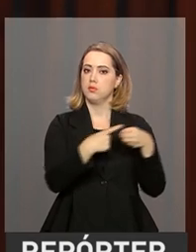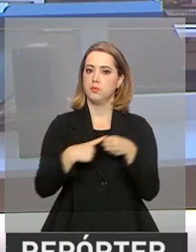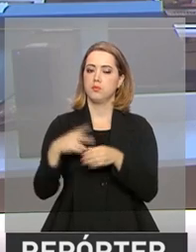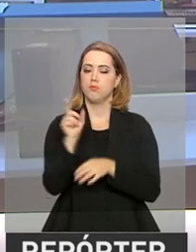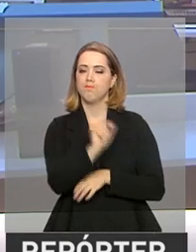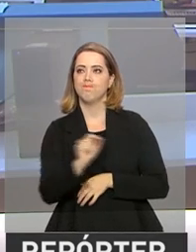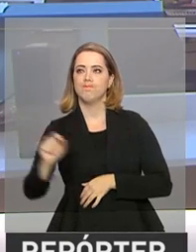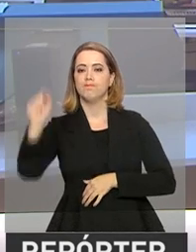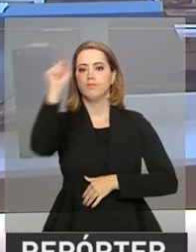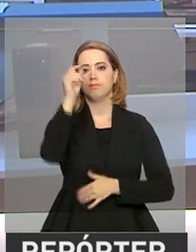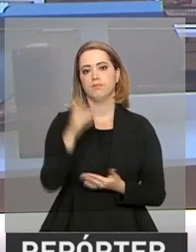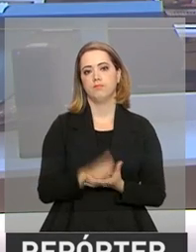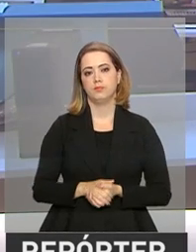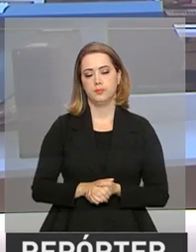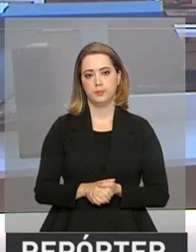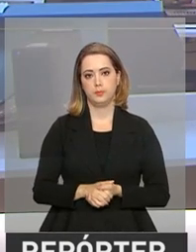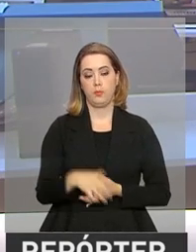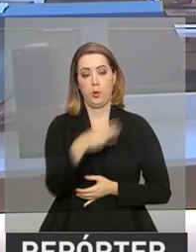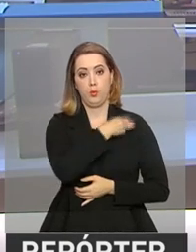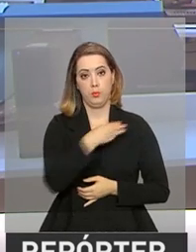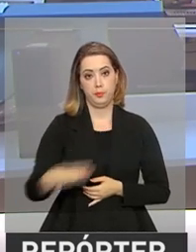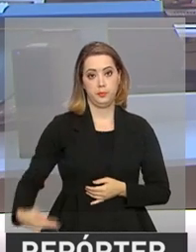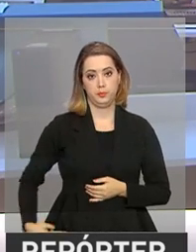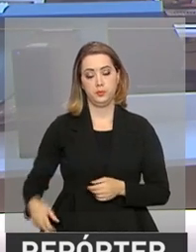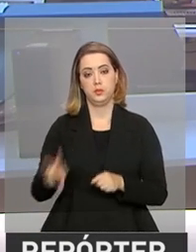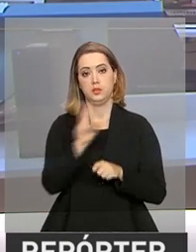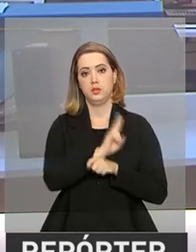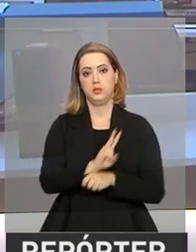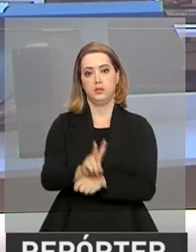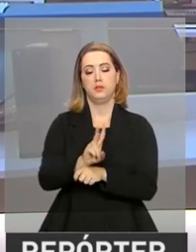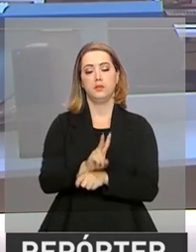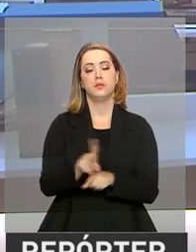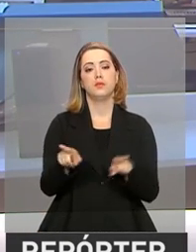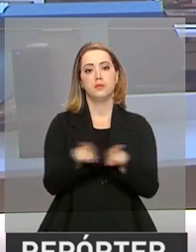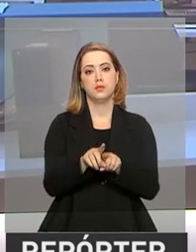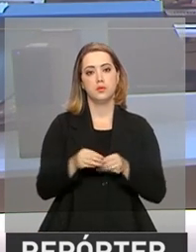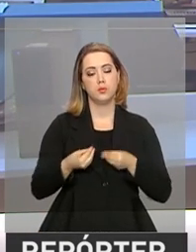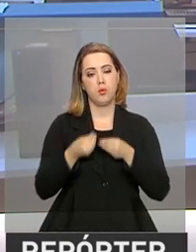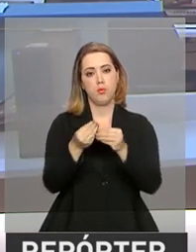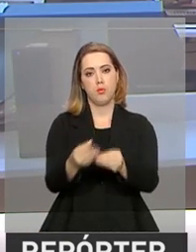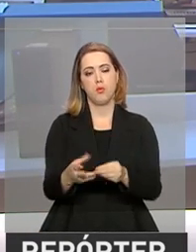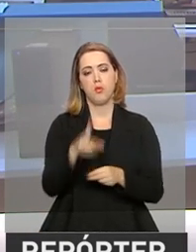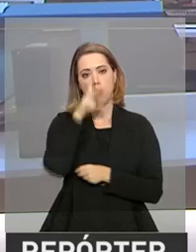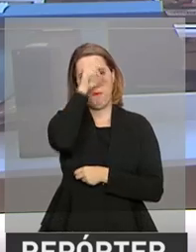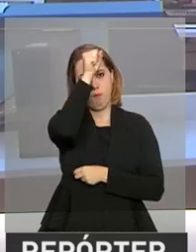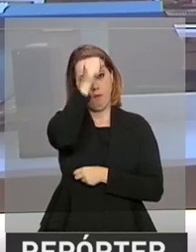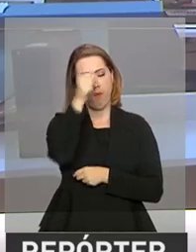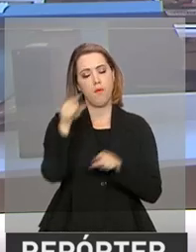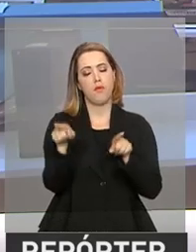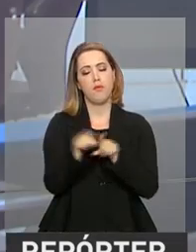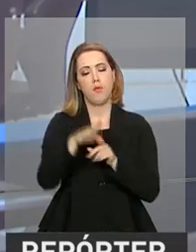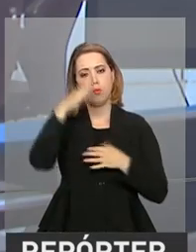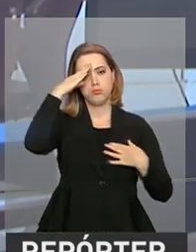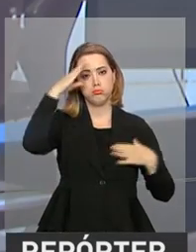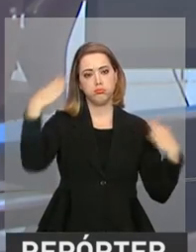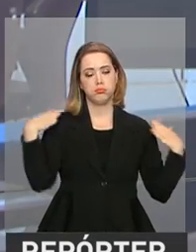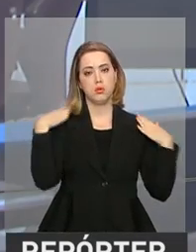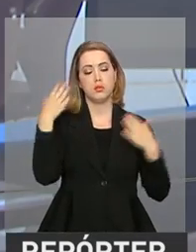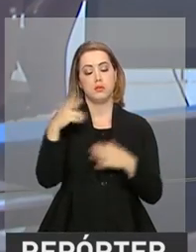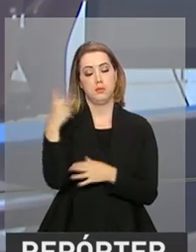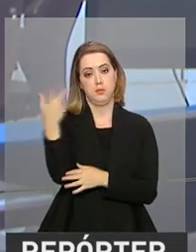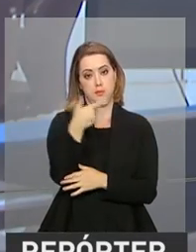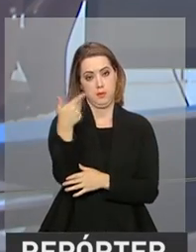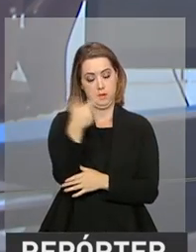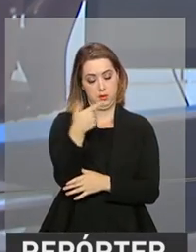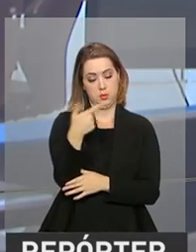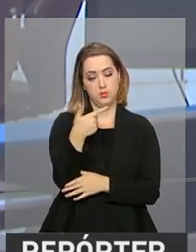nacional. O ministro da Defesa também garantiu o apoio das Forças Armadas para o segundo turno das eleições. Os